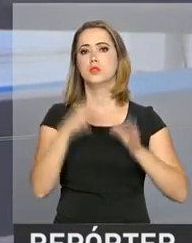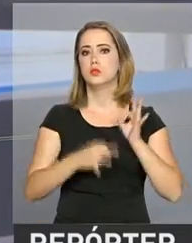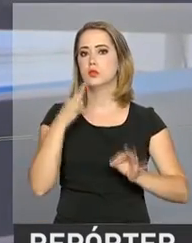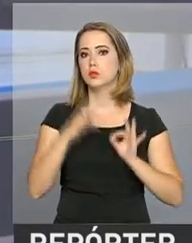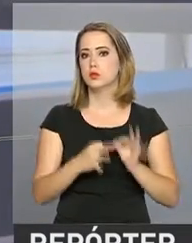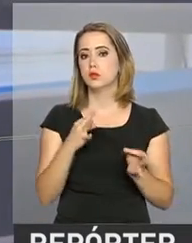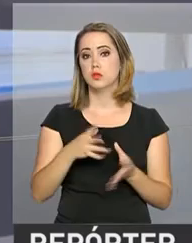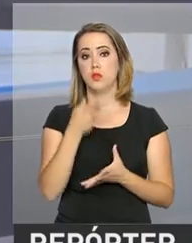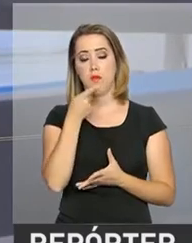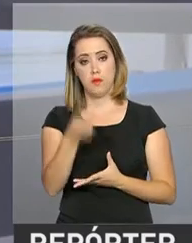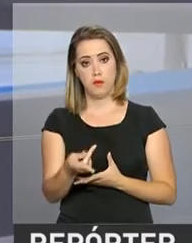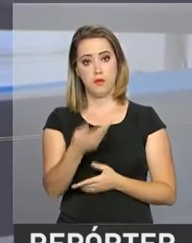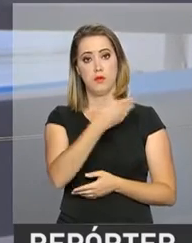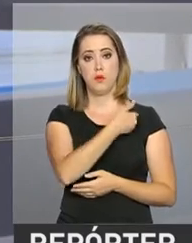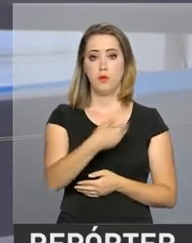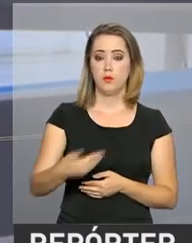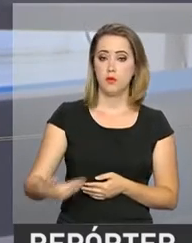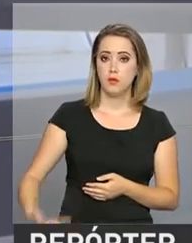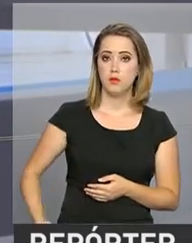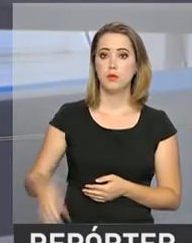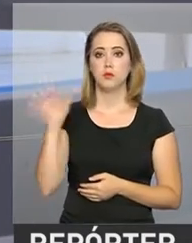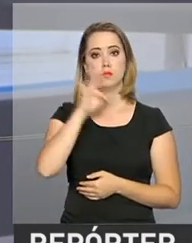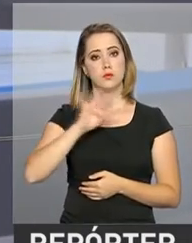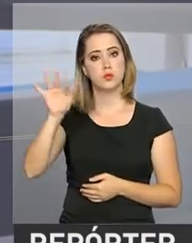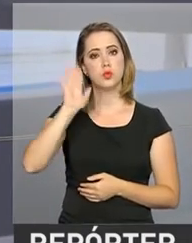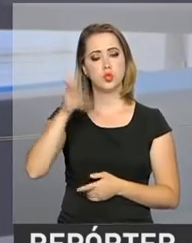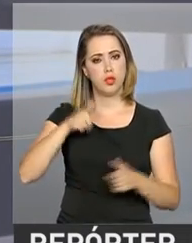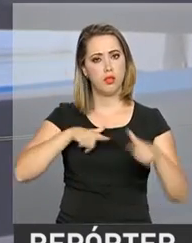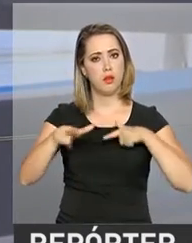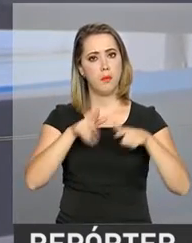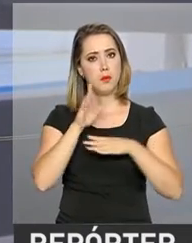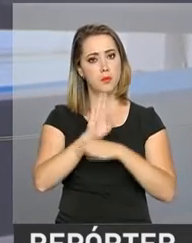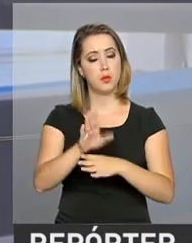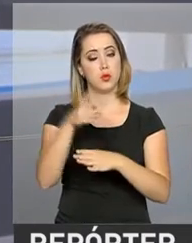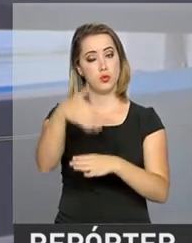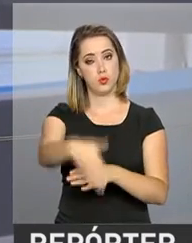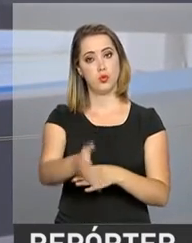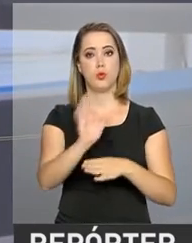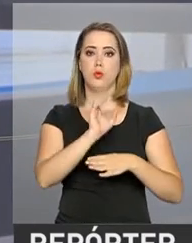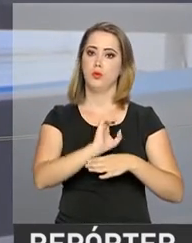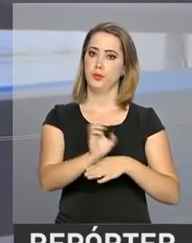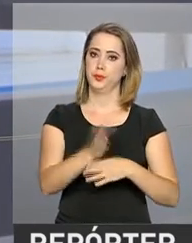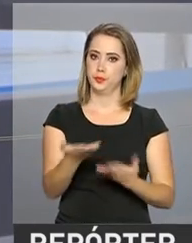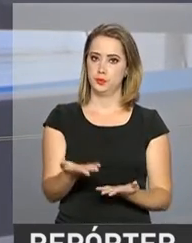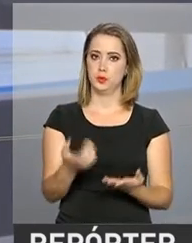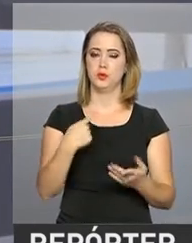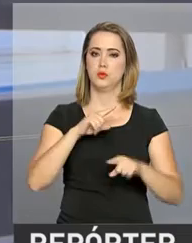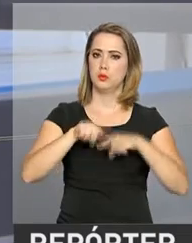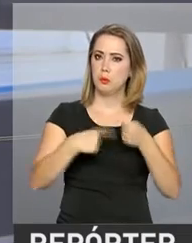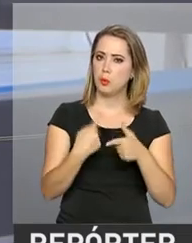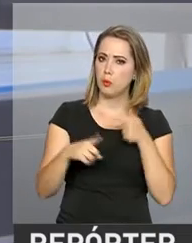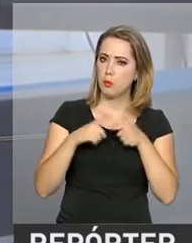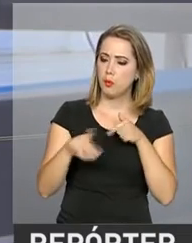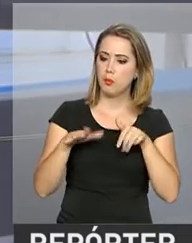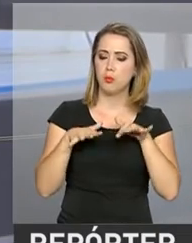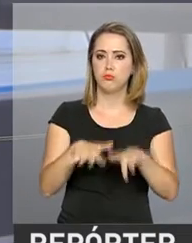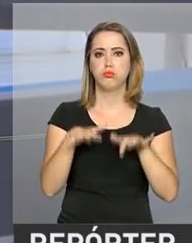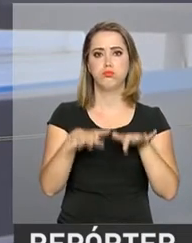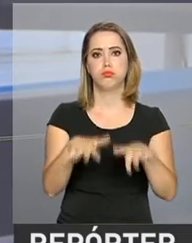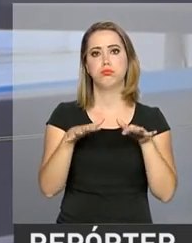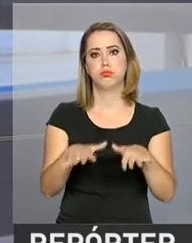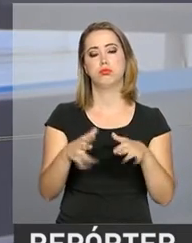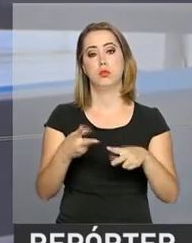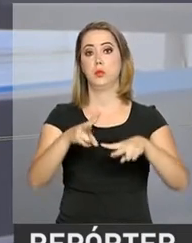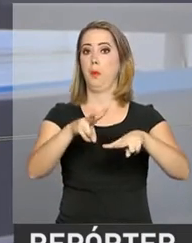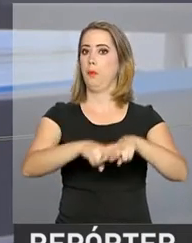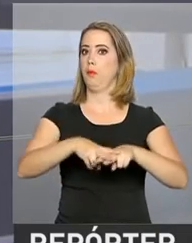Justiça, Alexandre de Moraes, disse que o governo federal trabalha para apoiar o Estado após rebelião em presídio que deixou ao menos 60